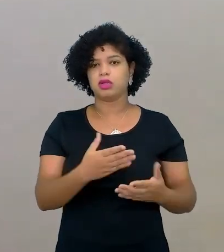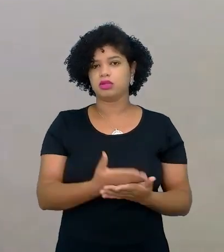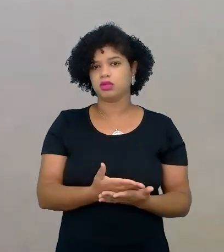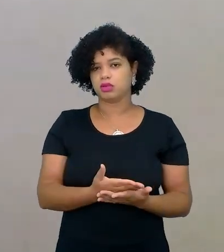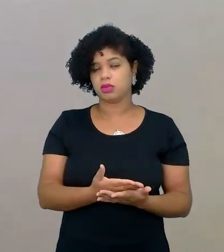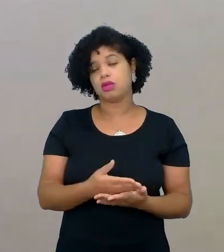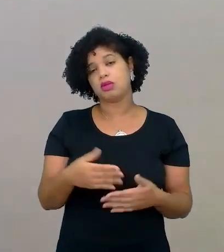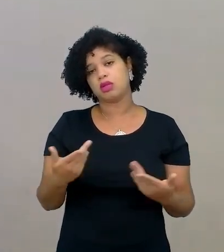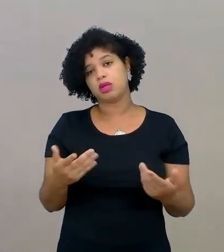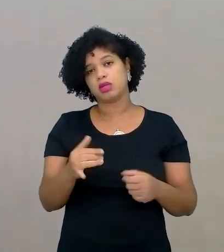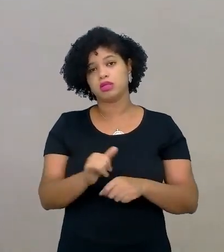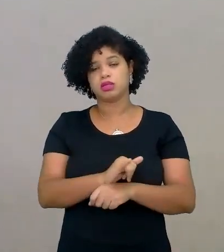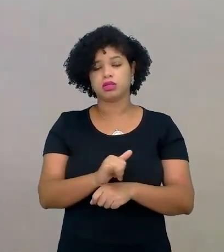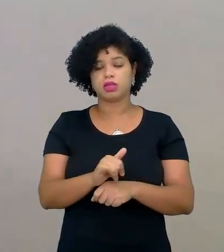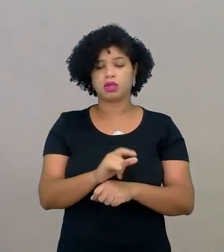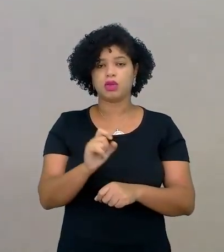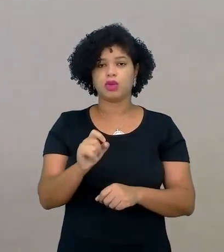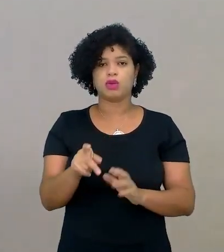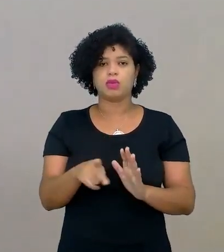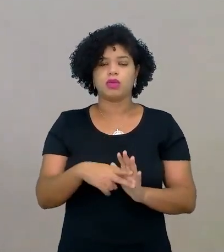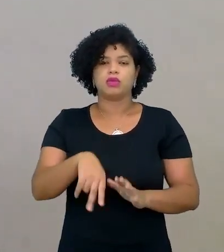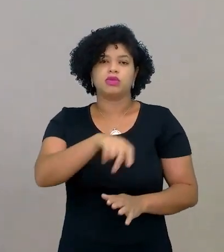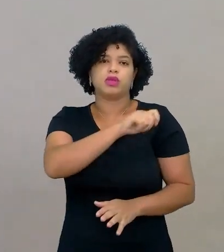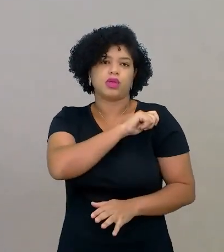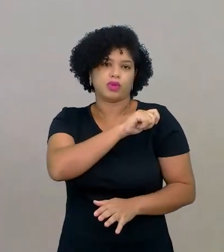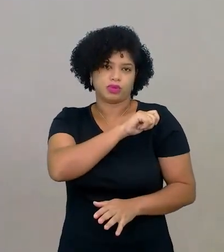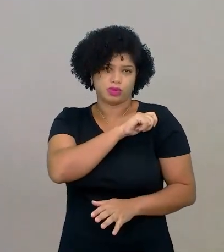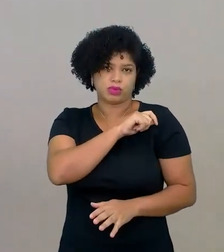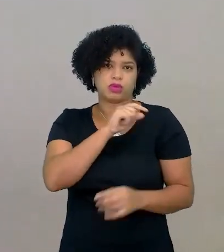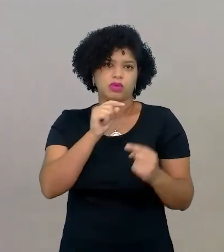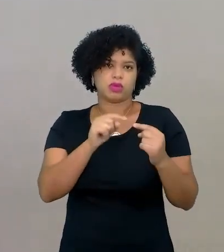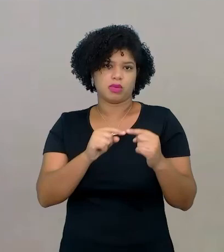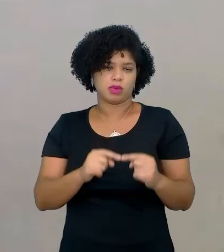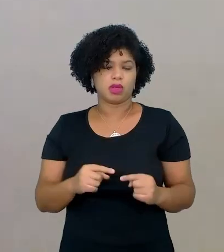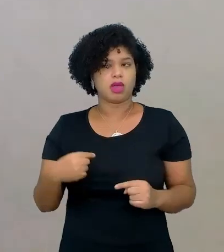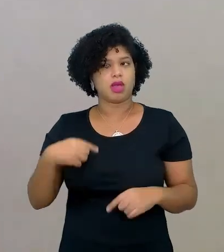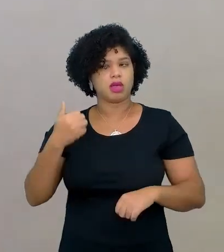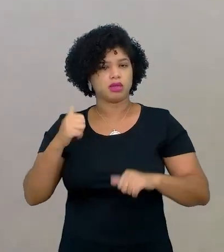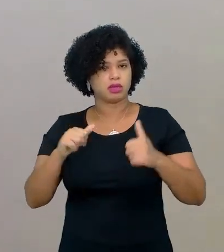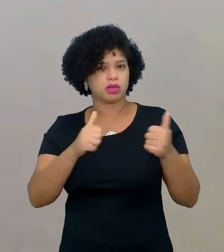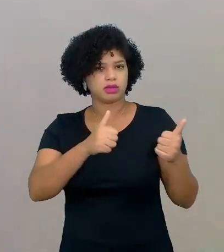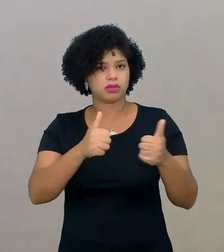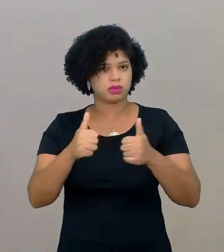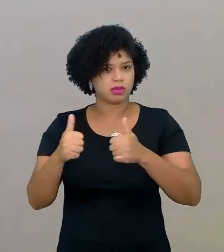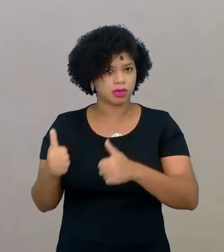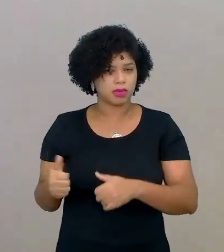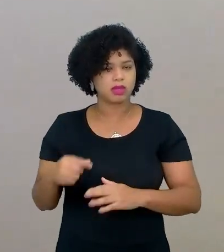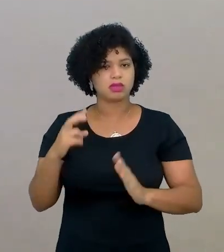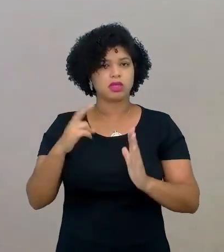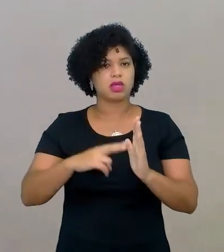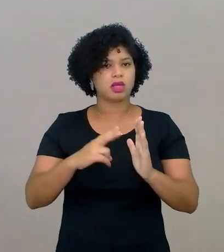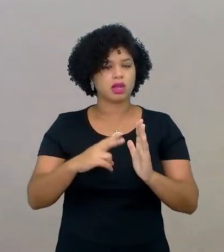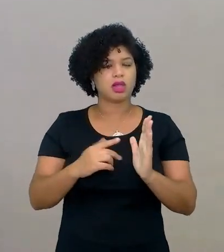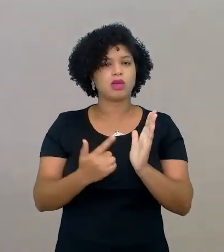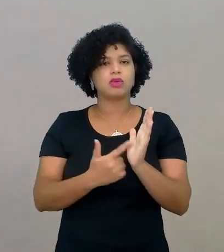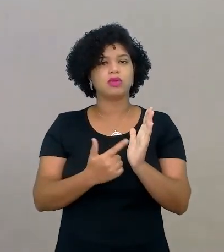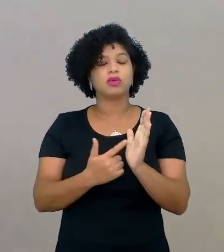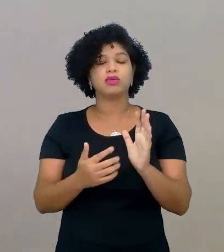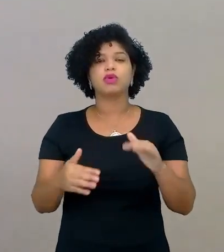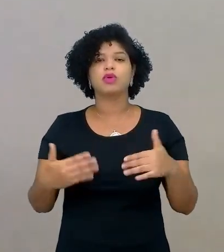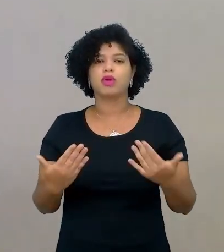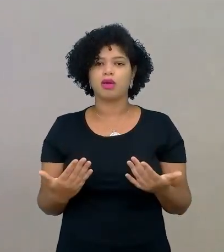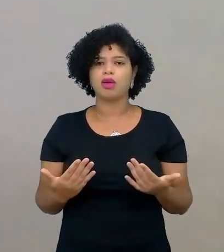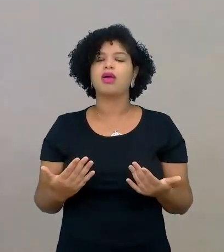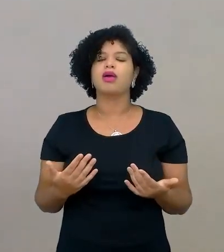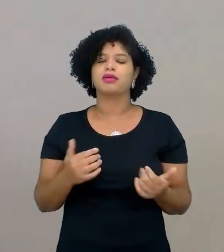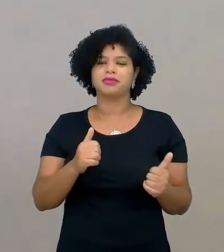trabalhar depende muito dos meus alunos, dos meus estudantes. Então, eu vou ter que analisar muito bem esses estudantes, ver o nível que eles estão de conhecimento, e aí eu